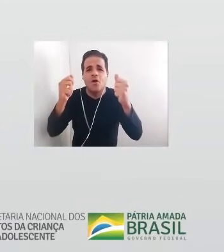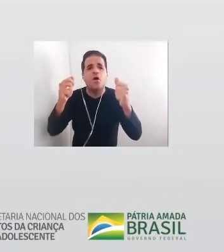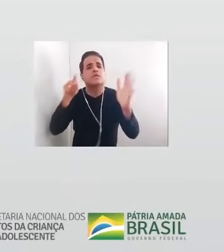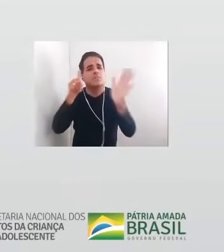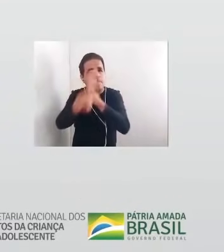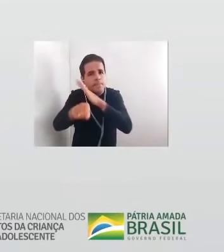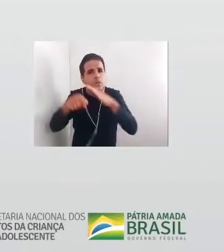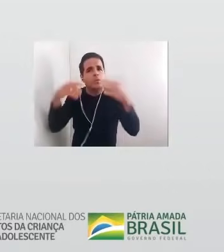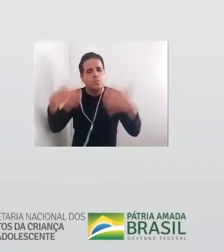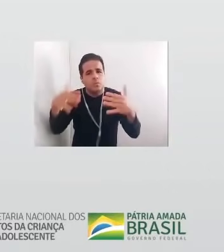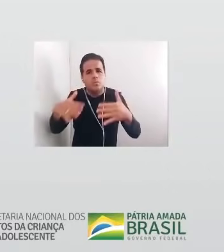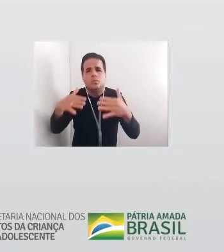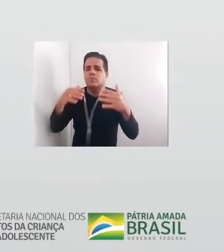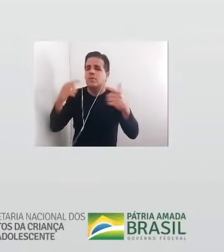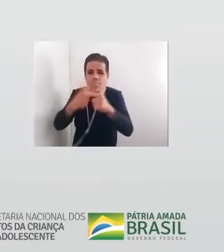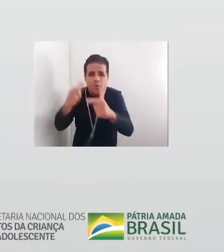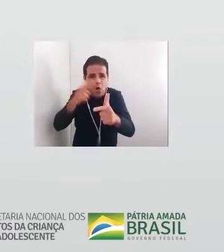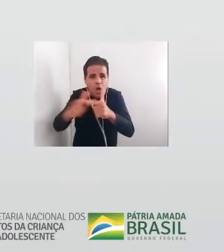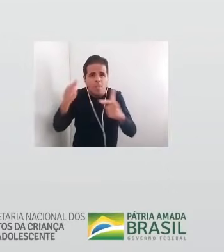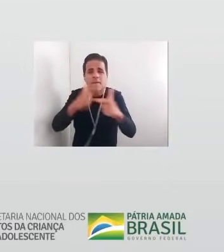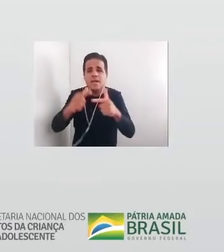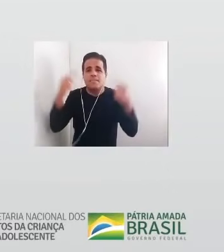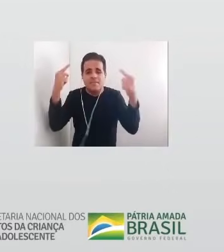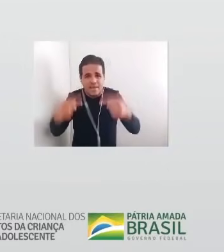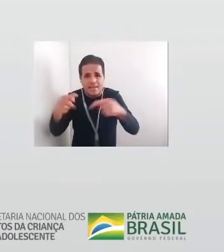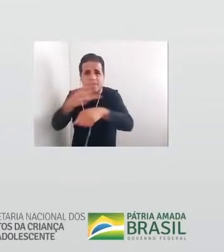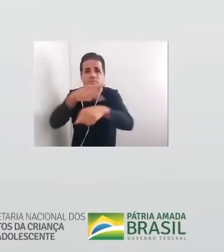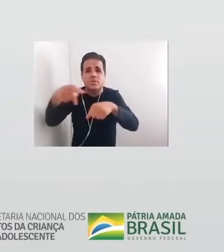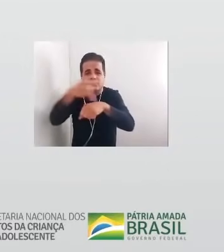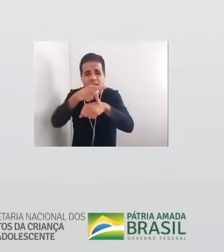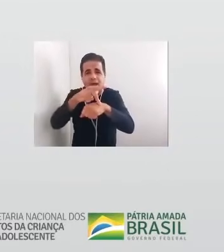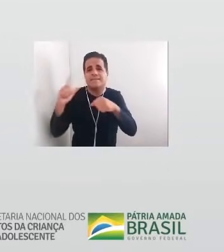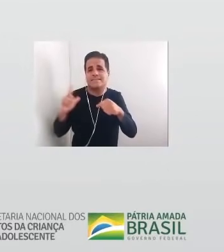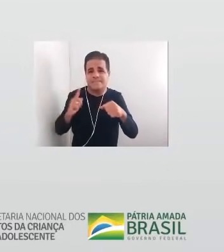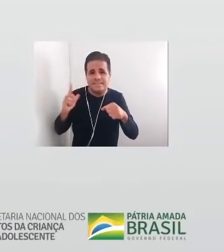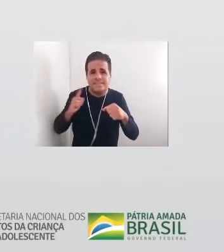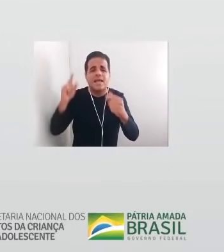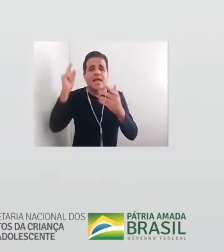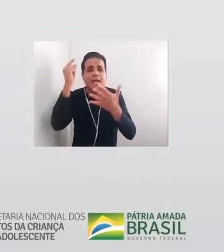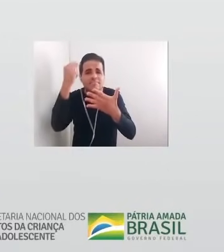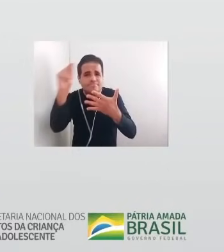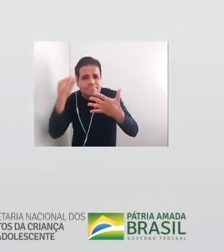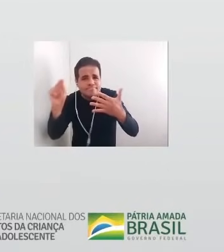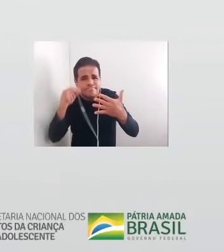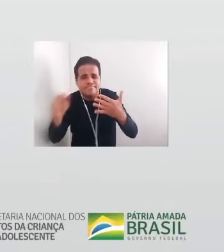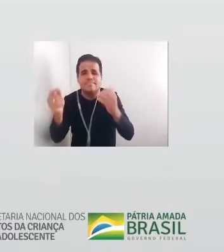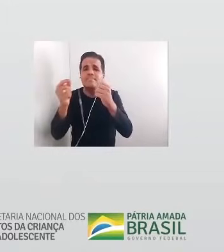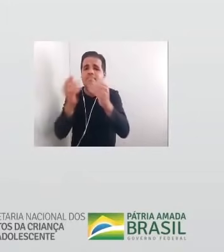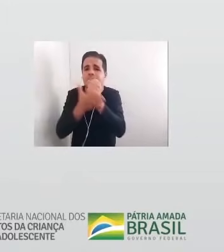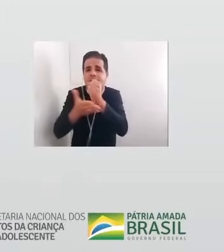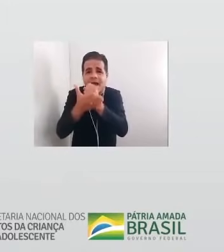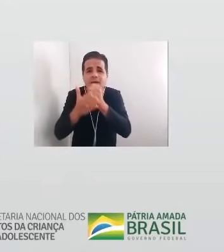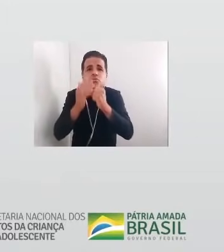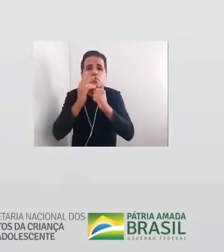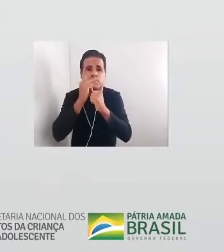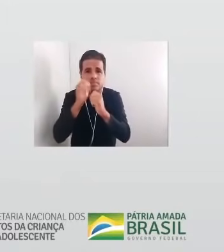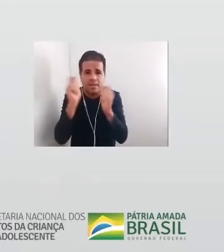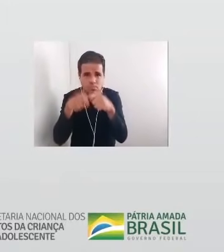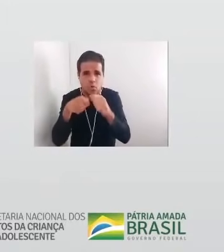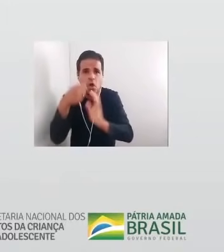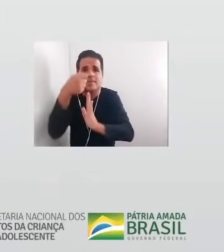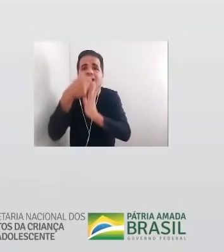pais não conhecerem quais são as suas alternativas. Existem critérios bem básicos que os pais podem adotar e que já deveriam